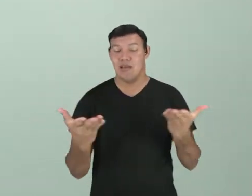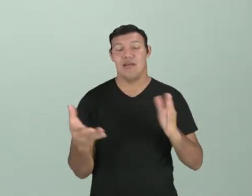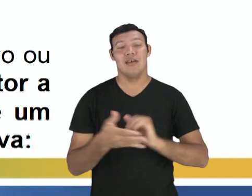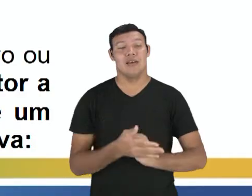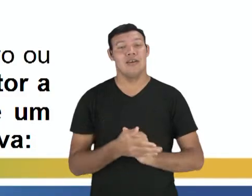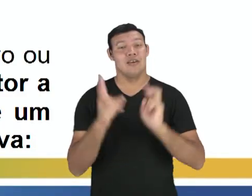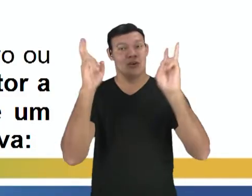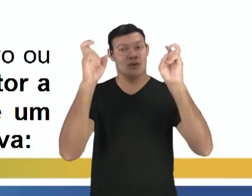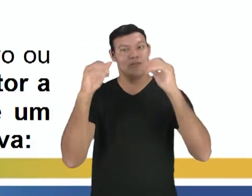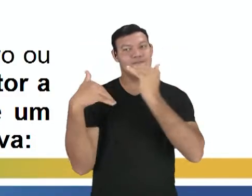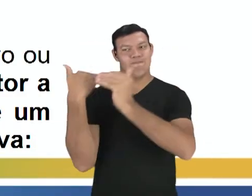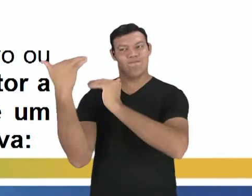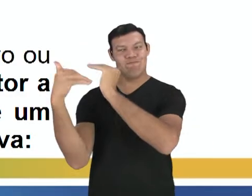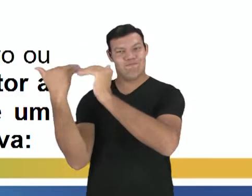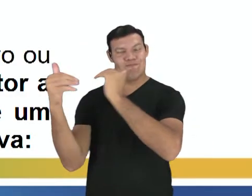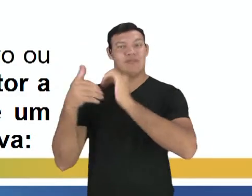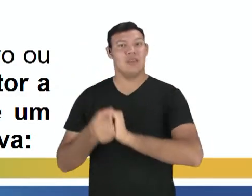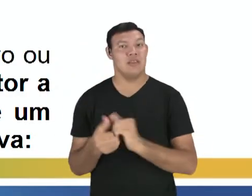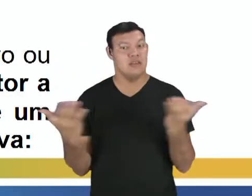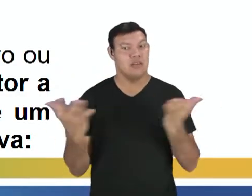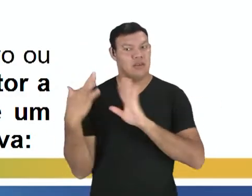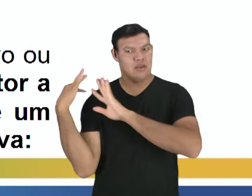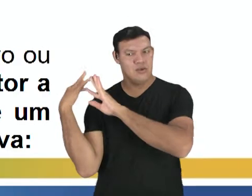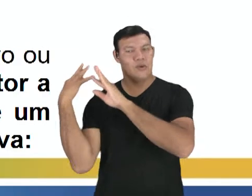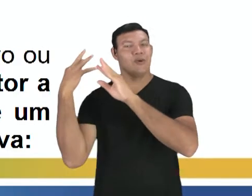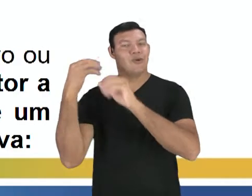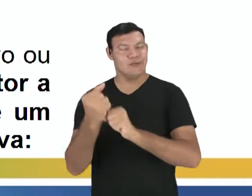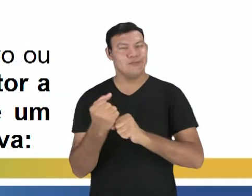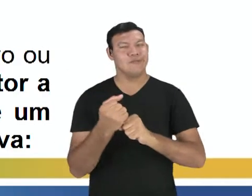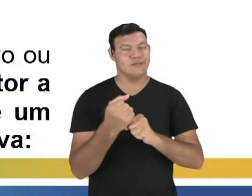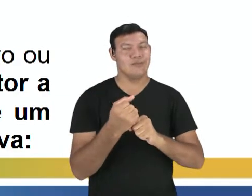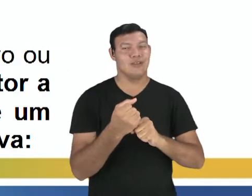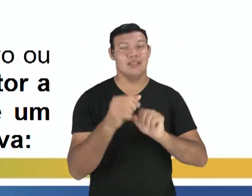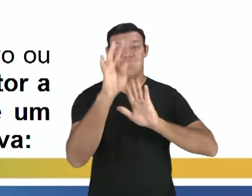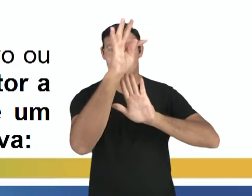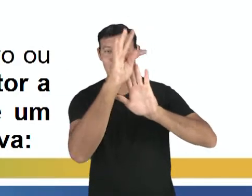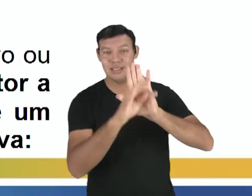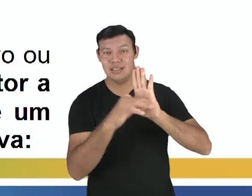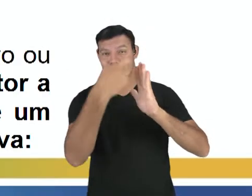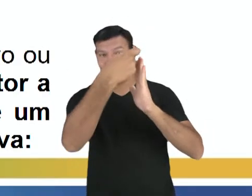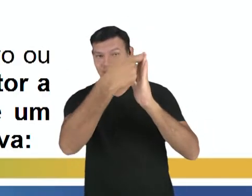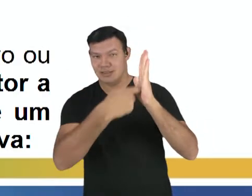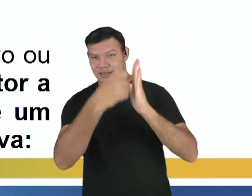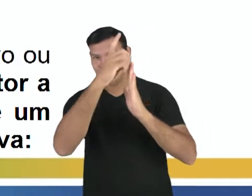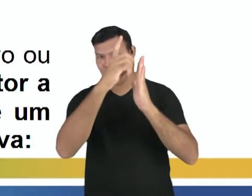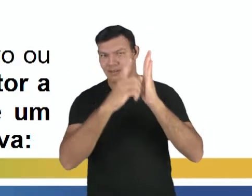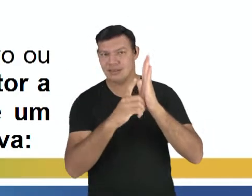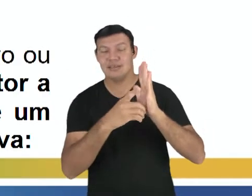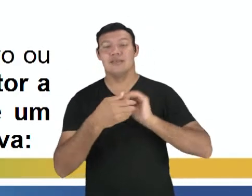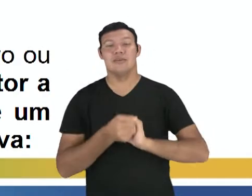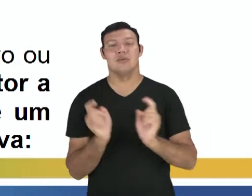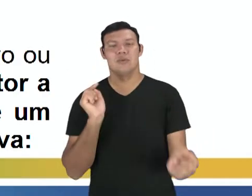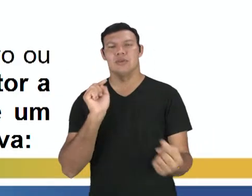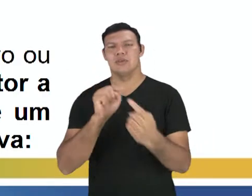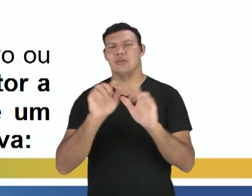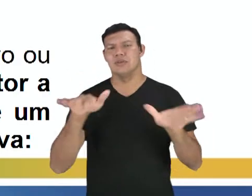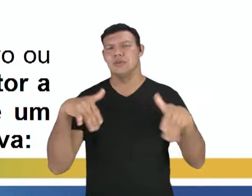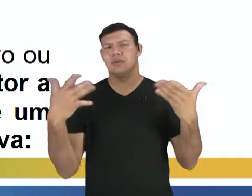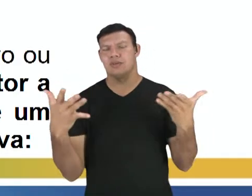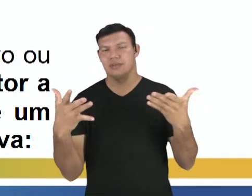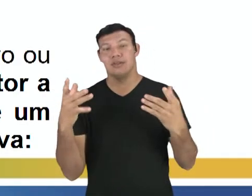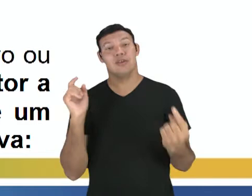lá? Primeiro, retomando, lembrando sempre o que é o texto dissertativo. O texto dissertativo, ele tem